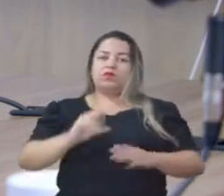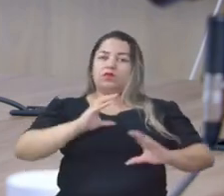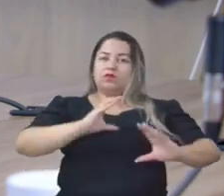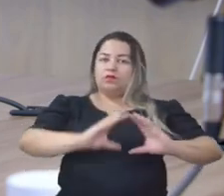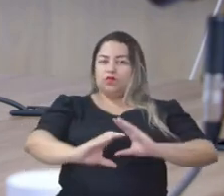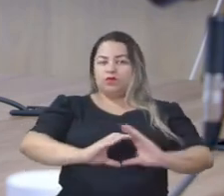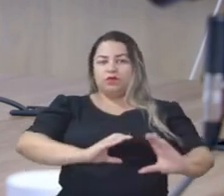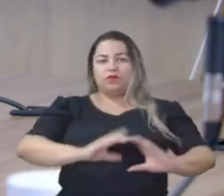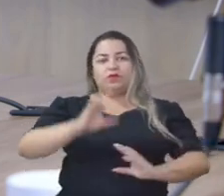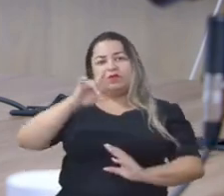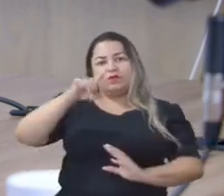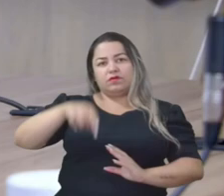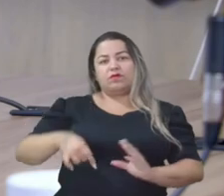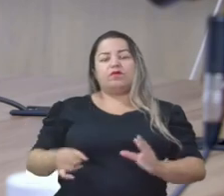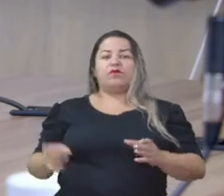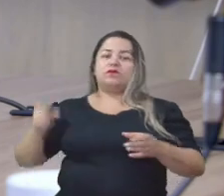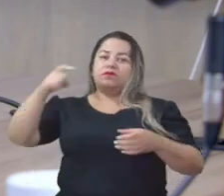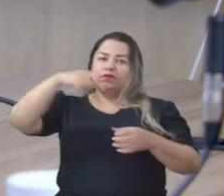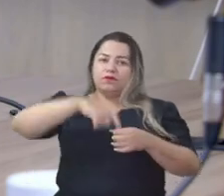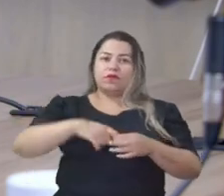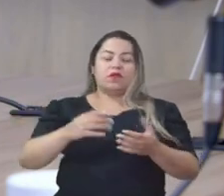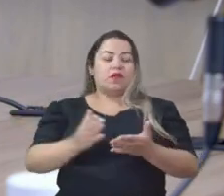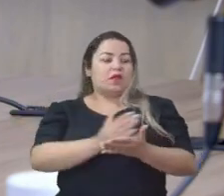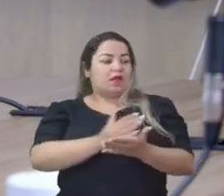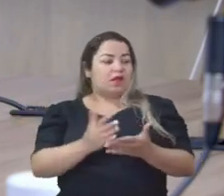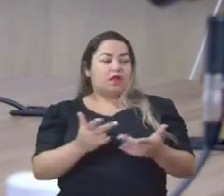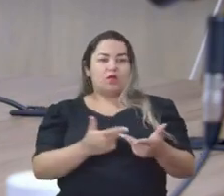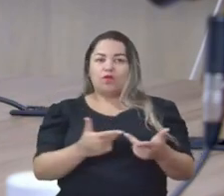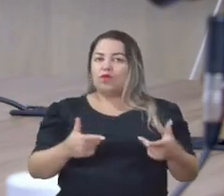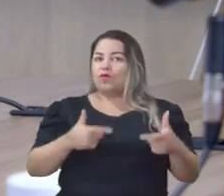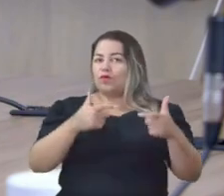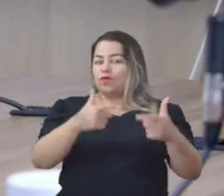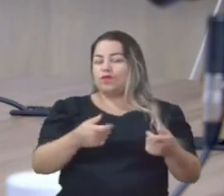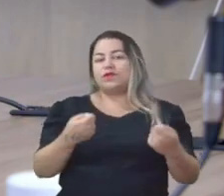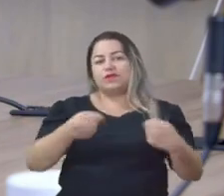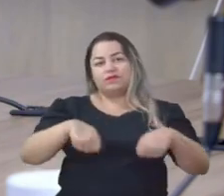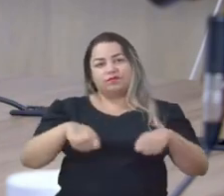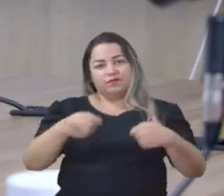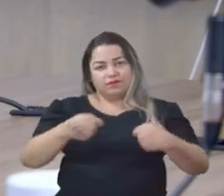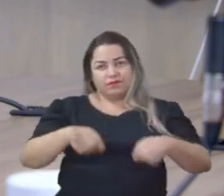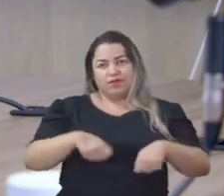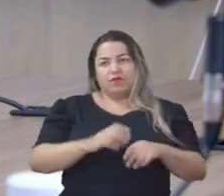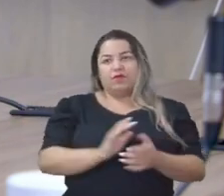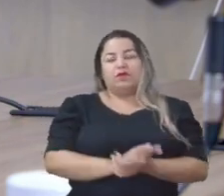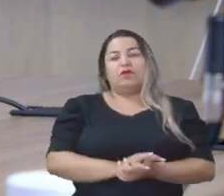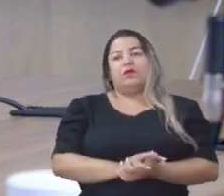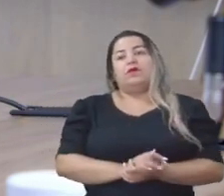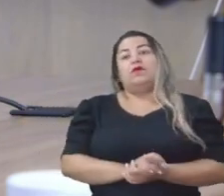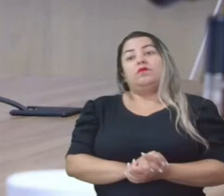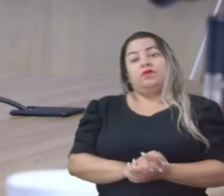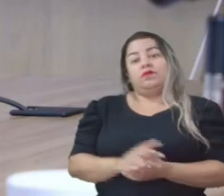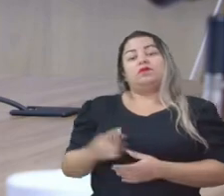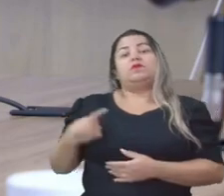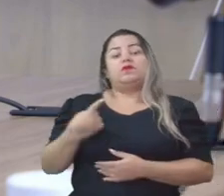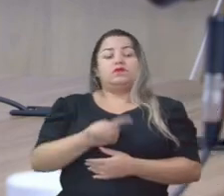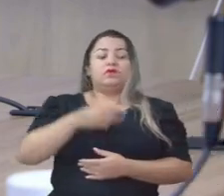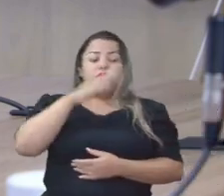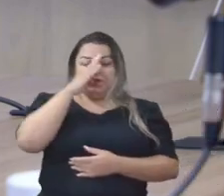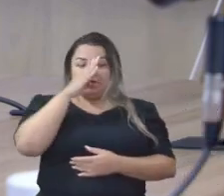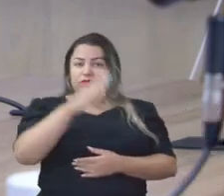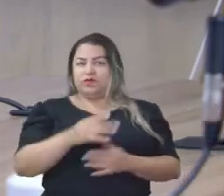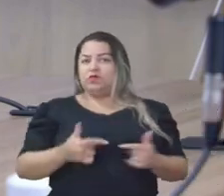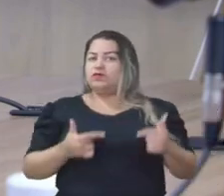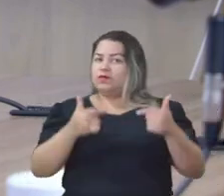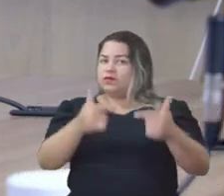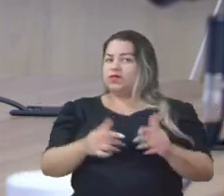também estão ali voltadas a alguma área que é necessária para esse nosso objetivo, que é lutar